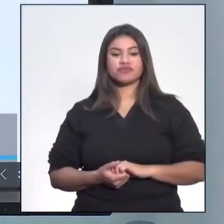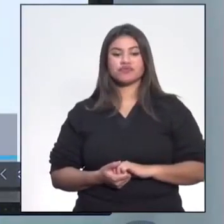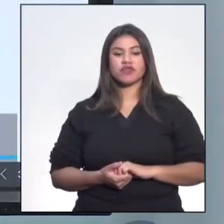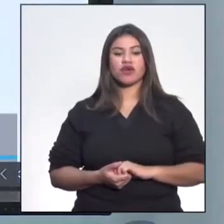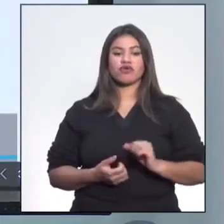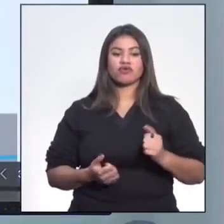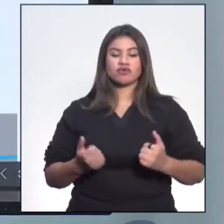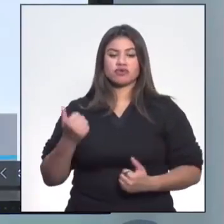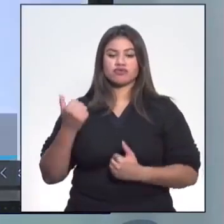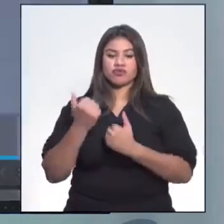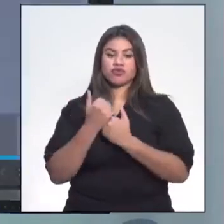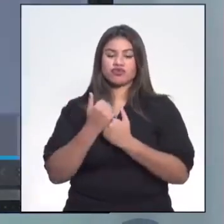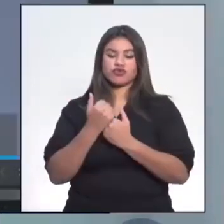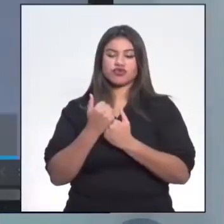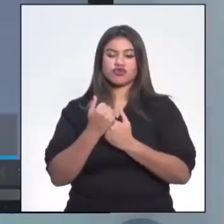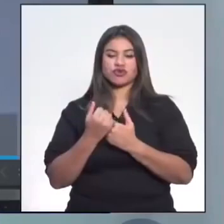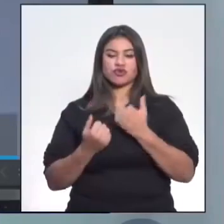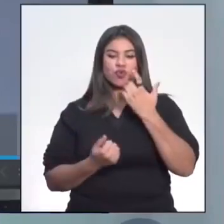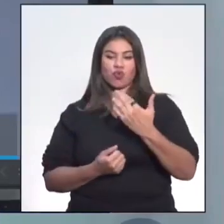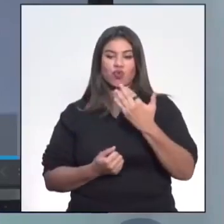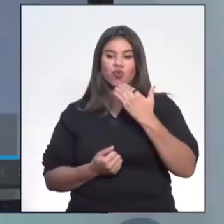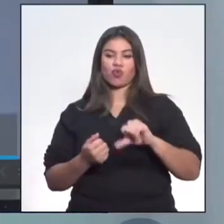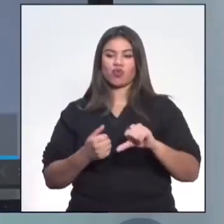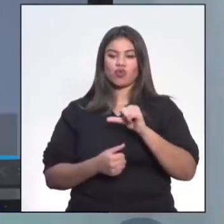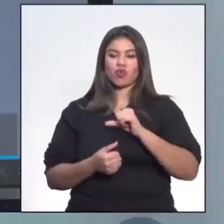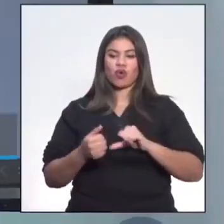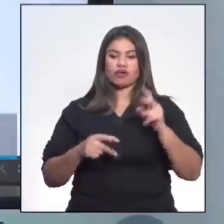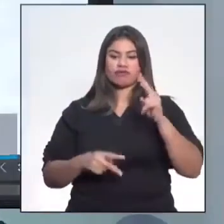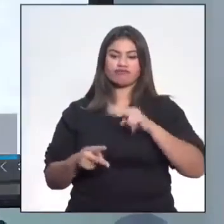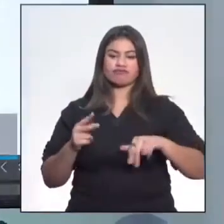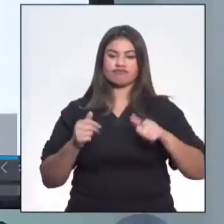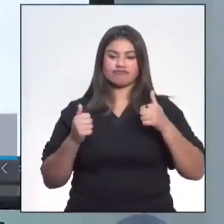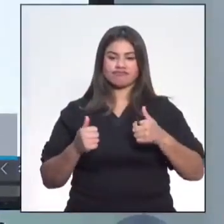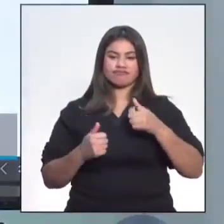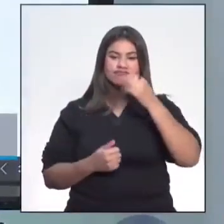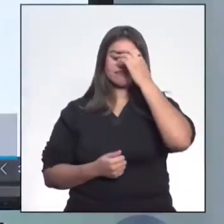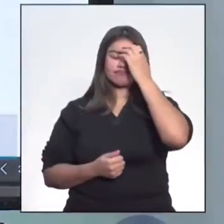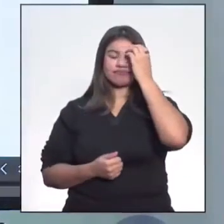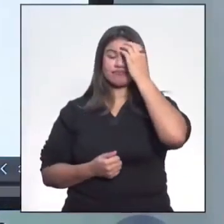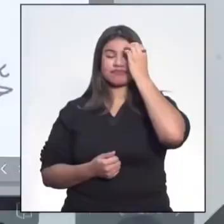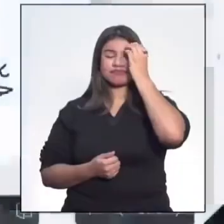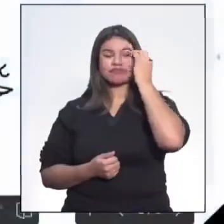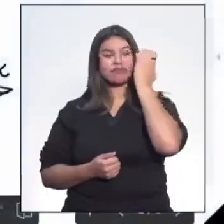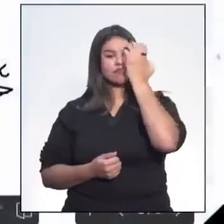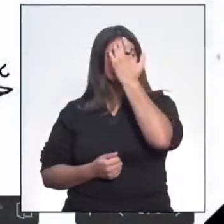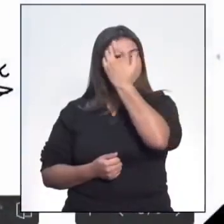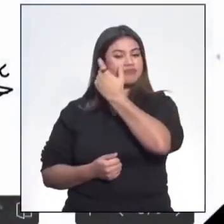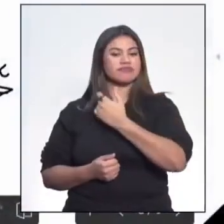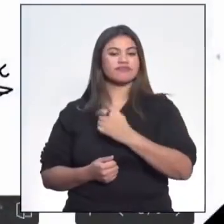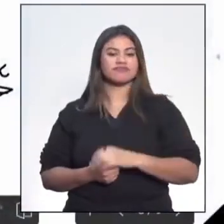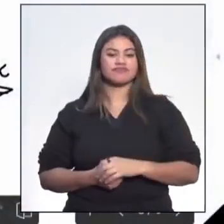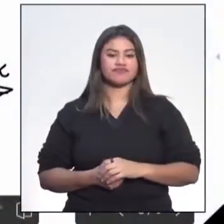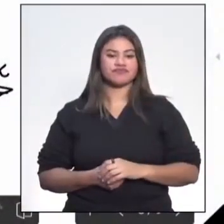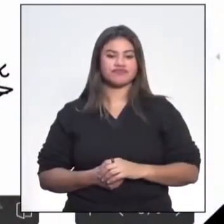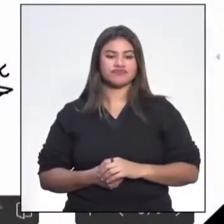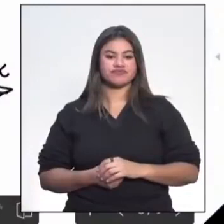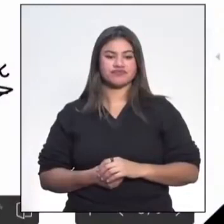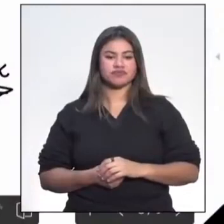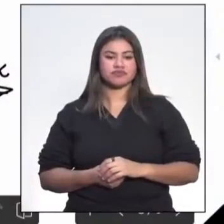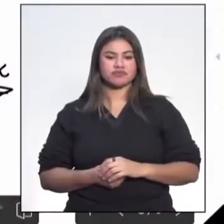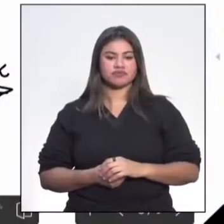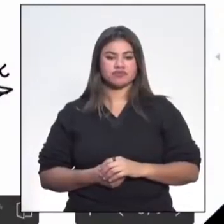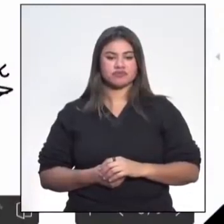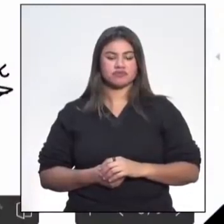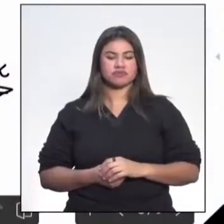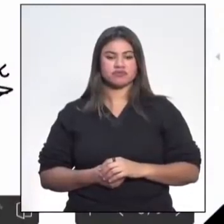só mudar de cor para ficar mais bonitinho. Mais visual para vocês. Então, aqui, ó, no lugar do x, eu vou colocar